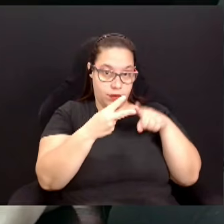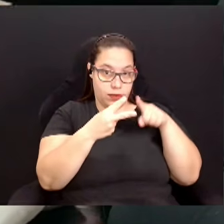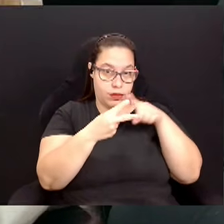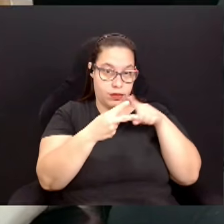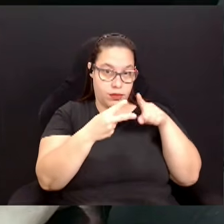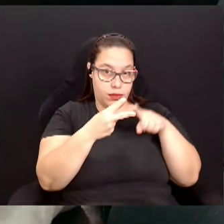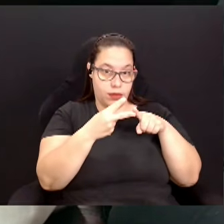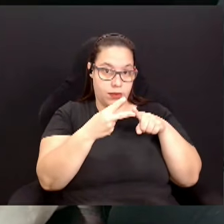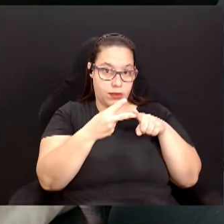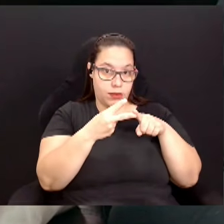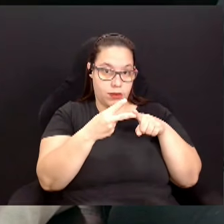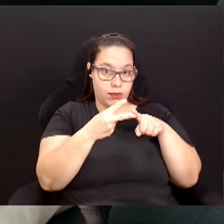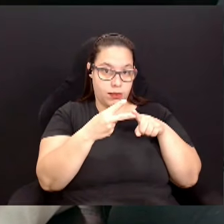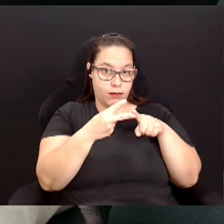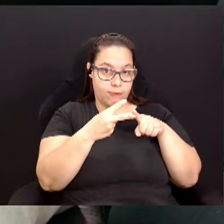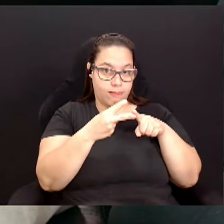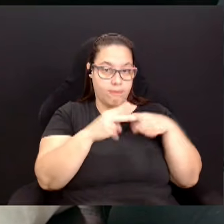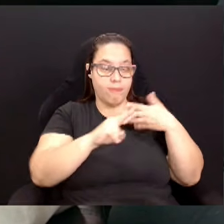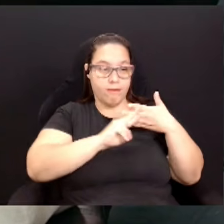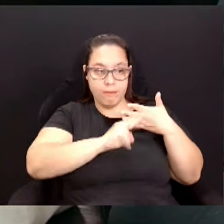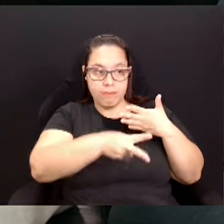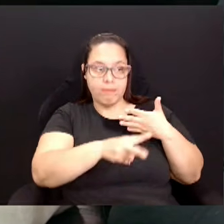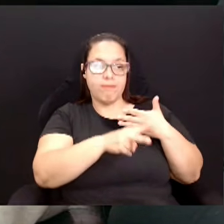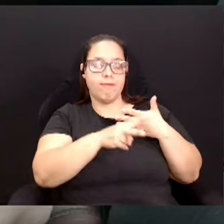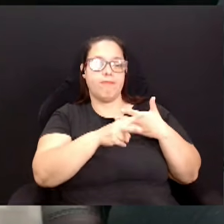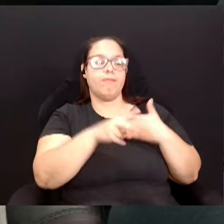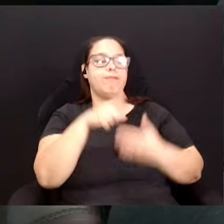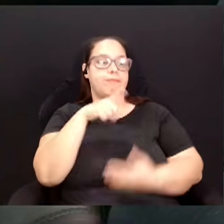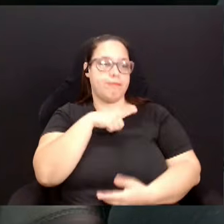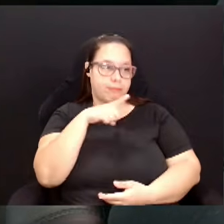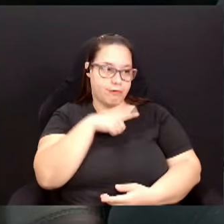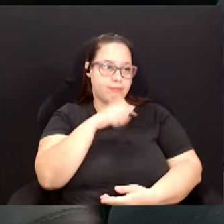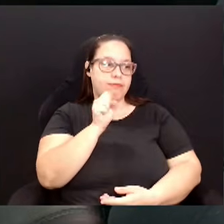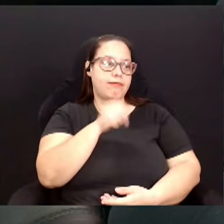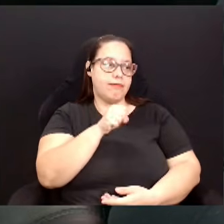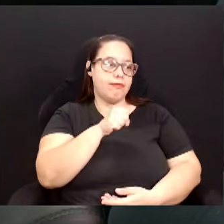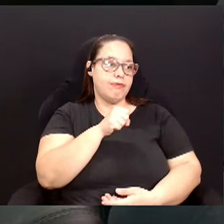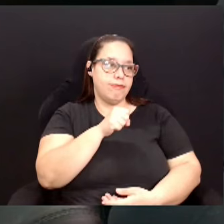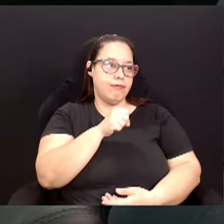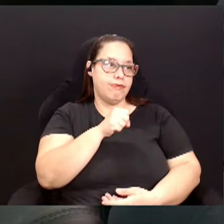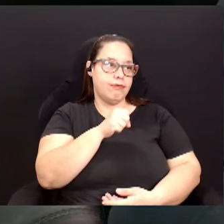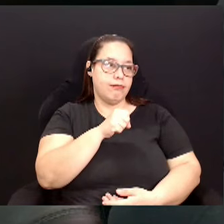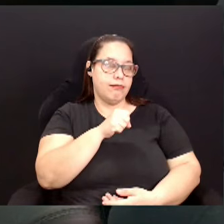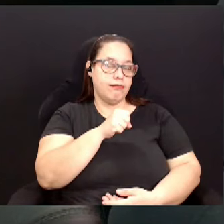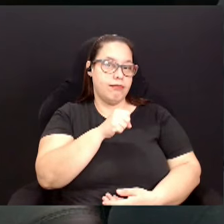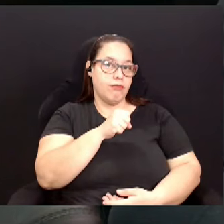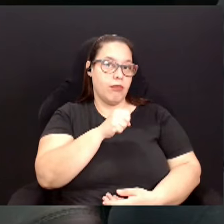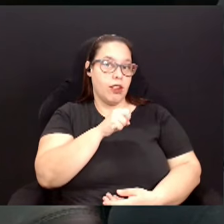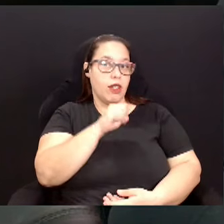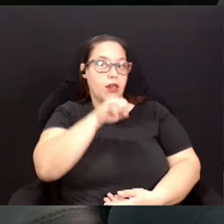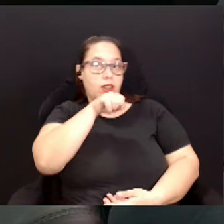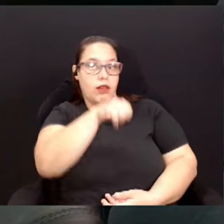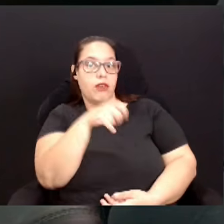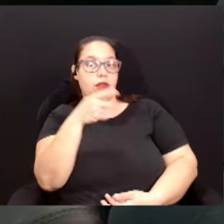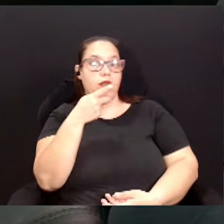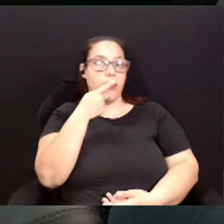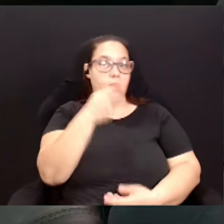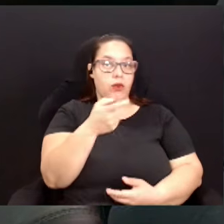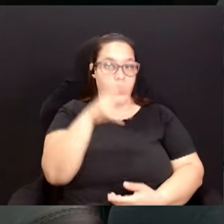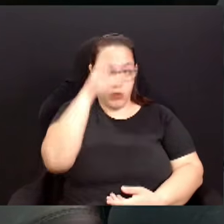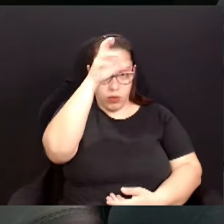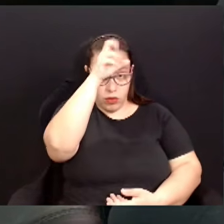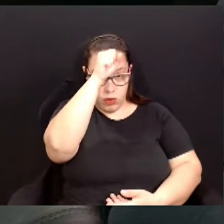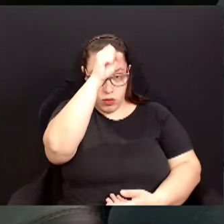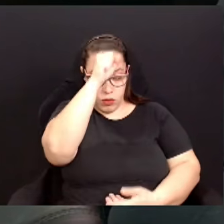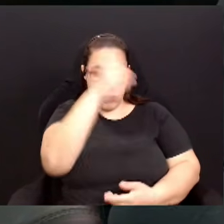fatores que influenciam muito nisso. Porque é assim, como quando eu fui aprendendo durante a minha vida a